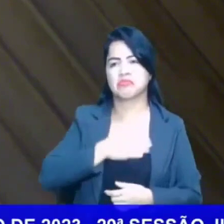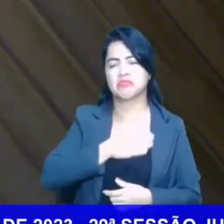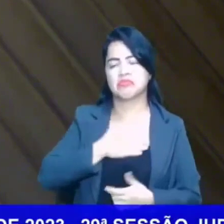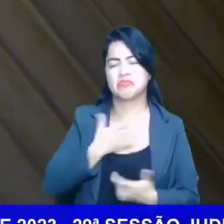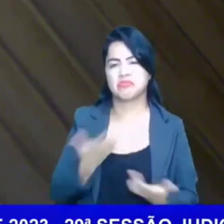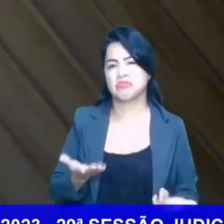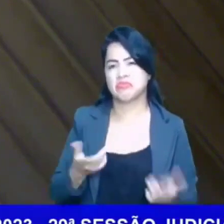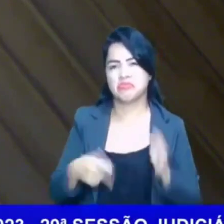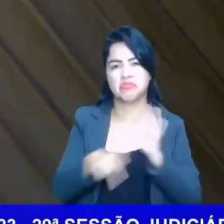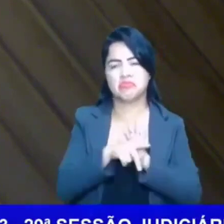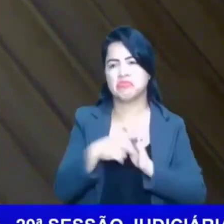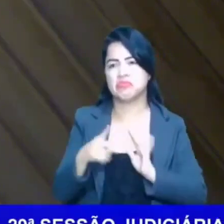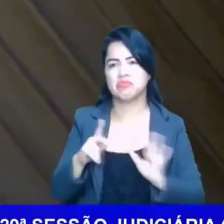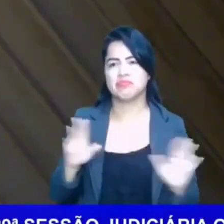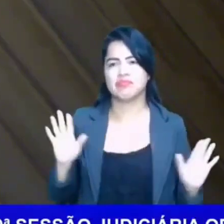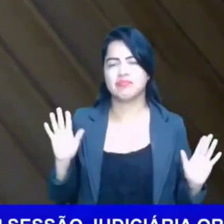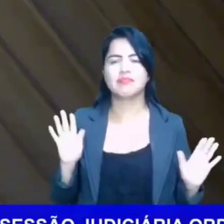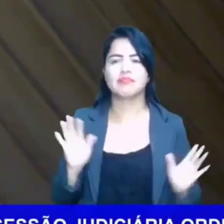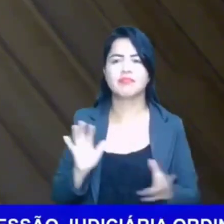discutível. Mas